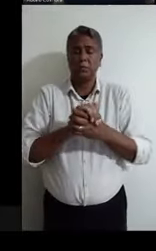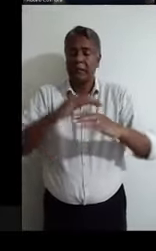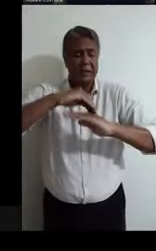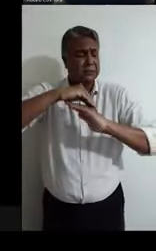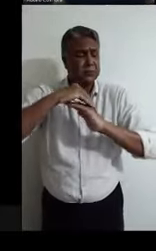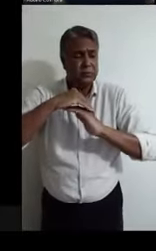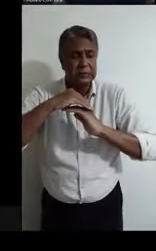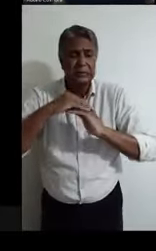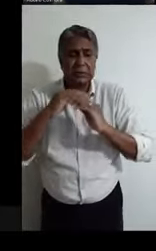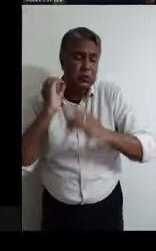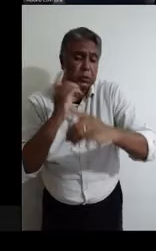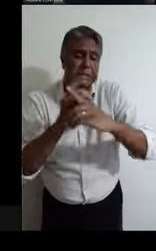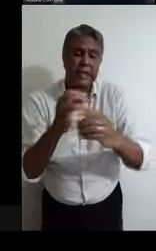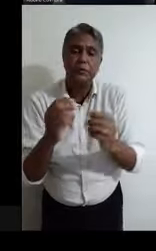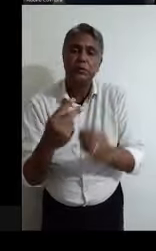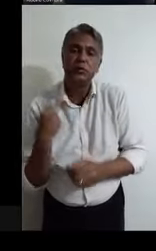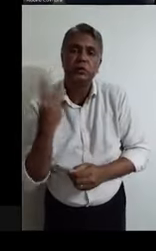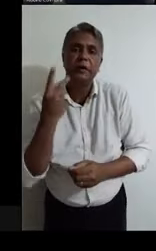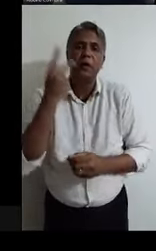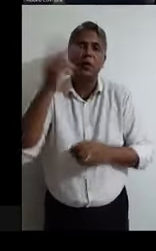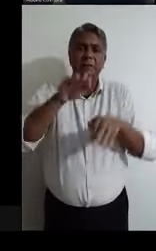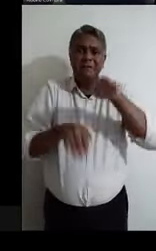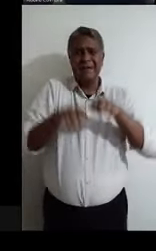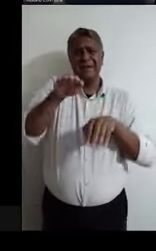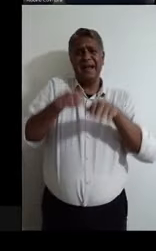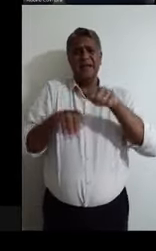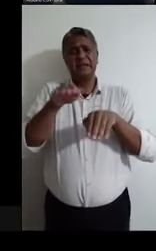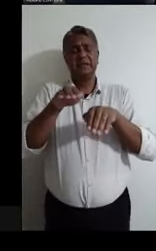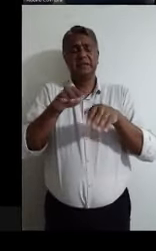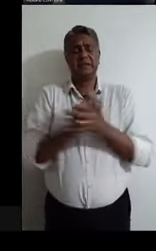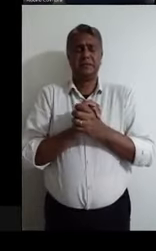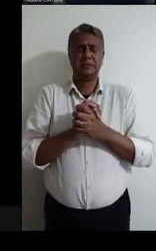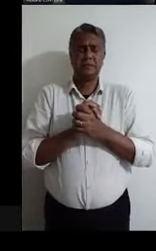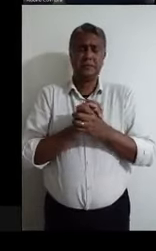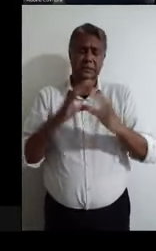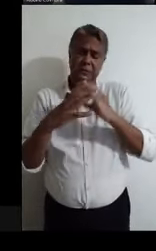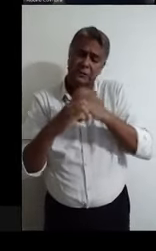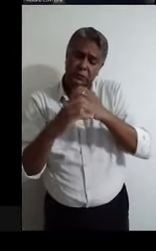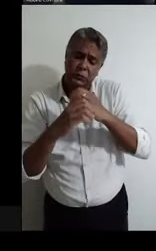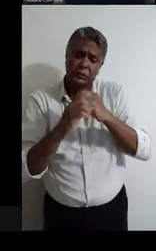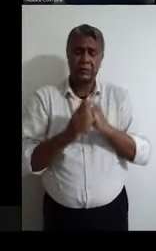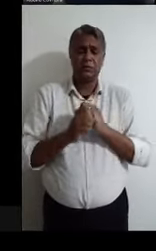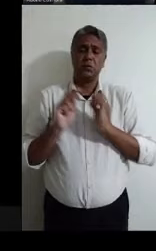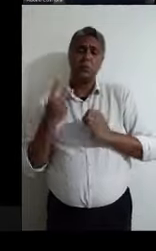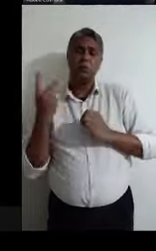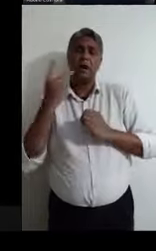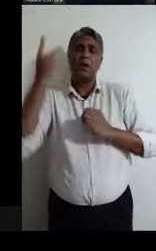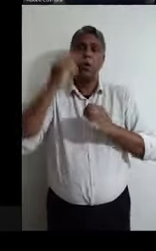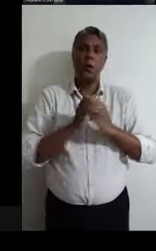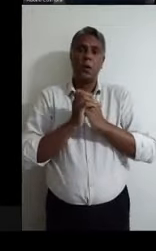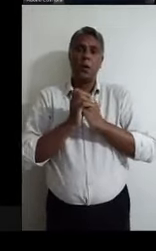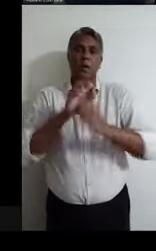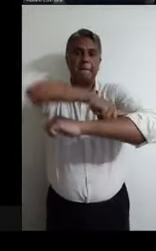nós atribuímos valores para a variável independente. Nesse caso, atribuímos valores para t e calculamos o valor da velocidade para